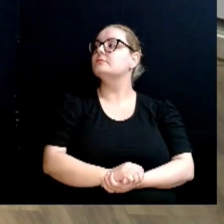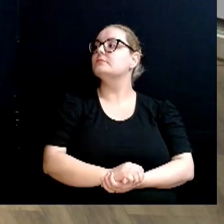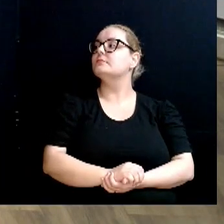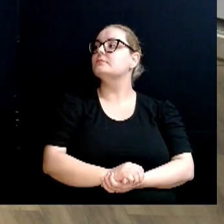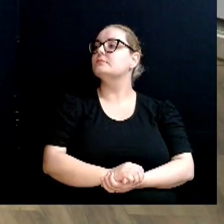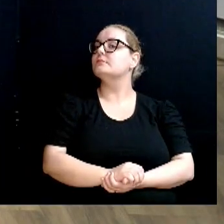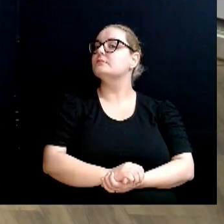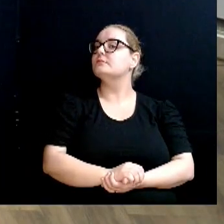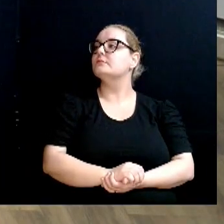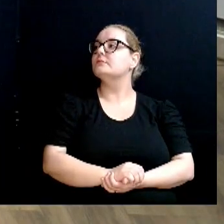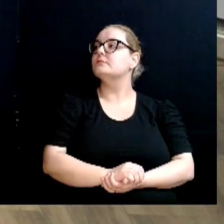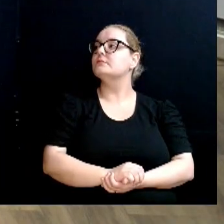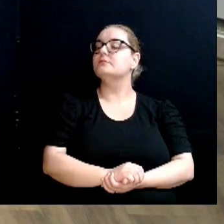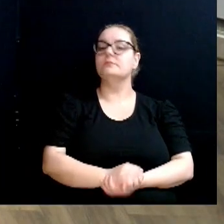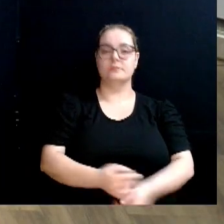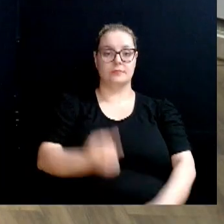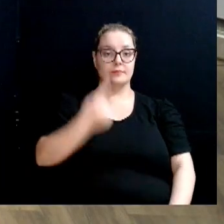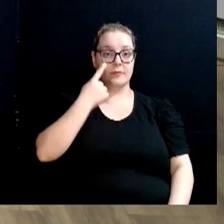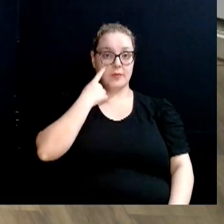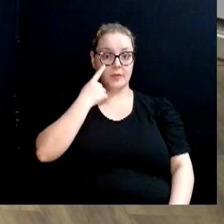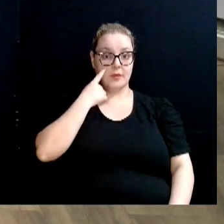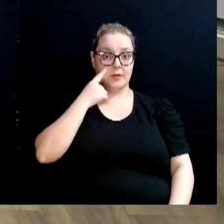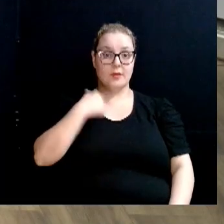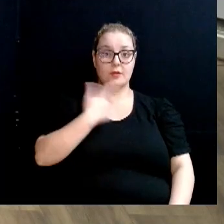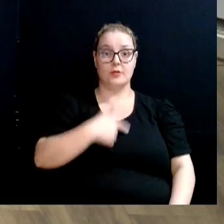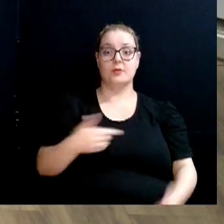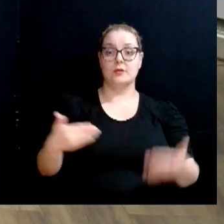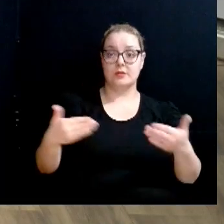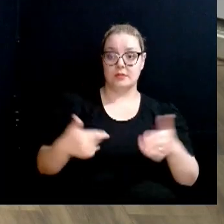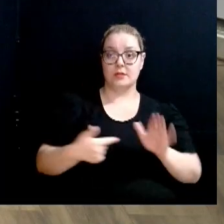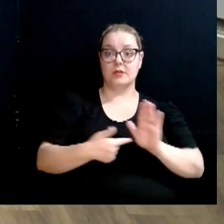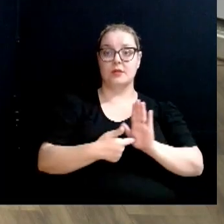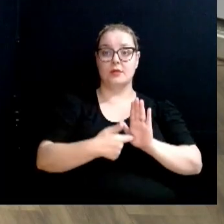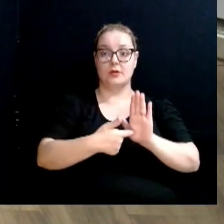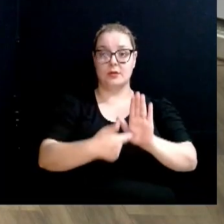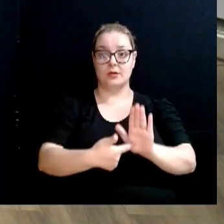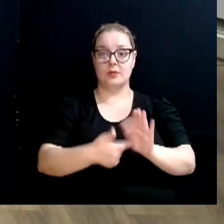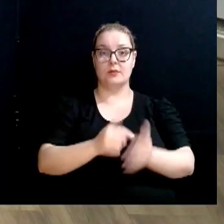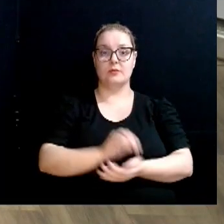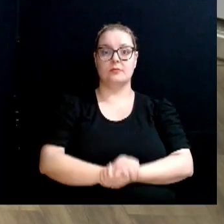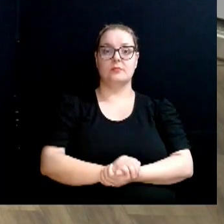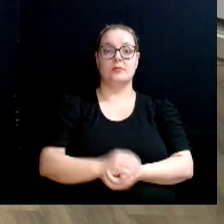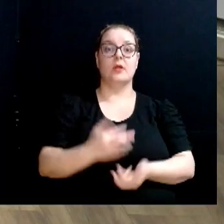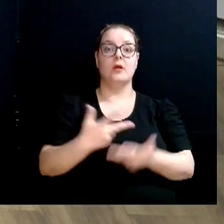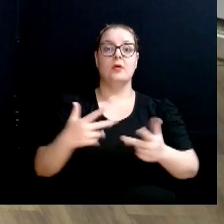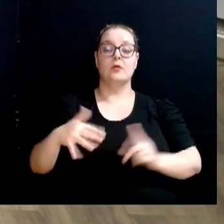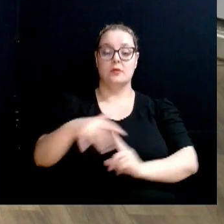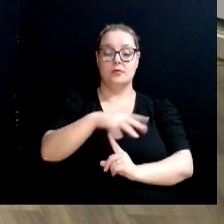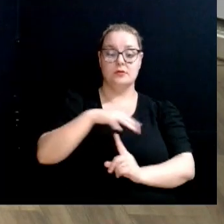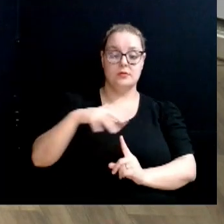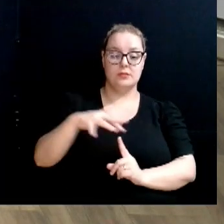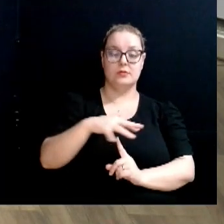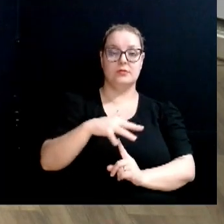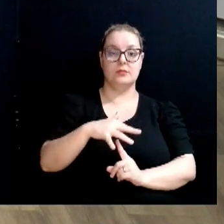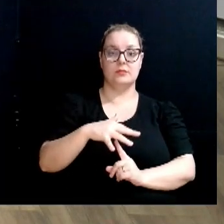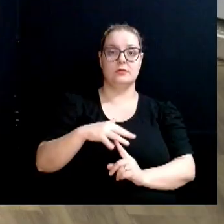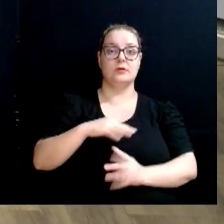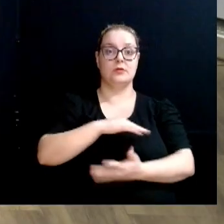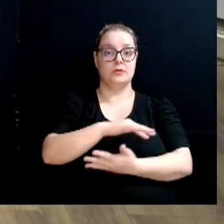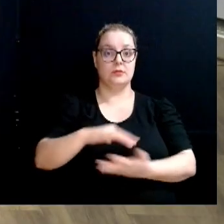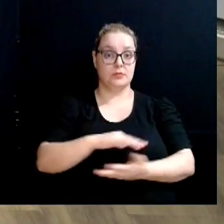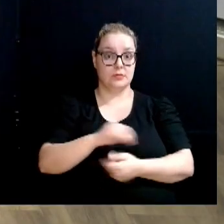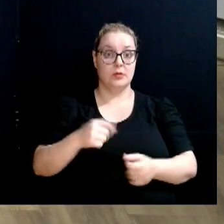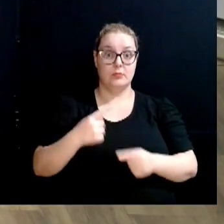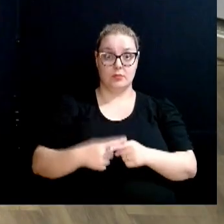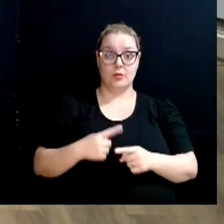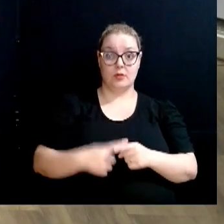E olha só, a gente agora mostra coisas sobre meio ambiente e sustentabilidade, porque